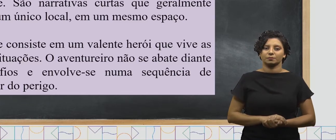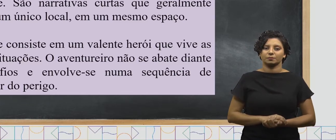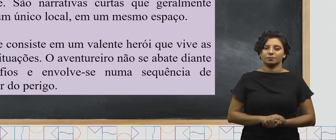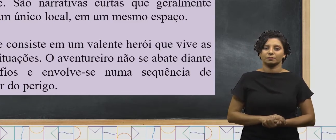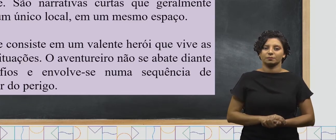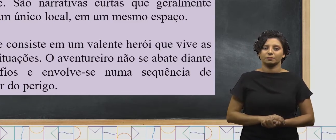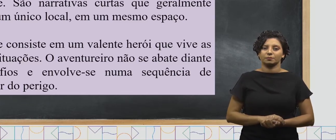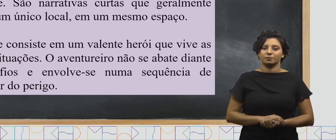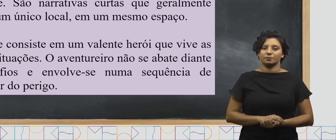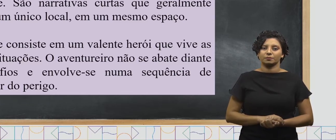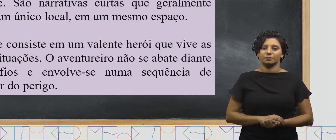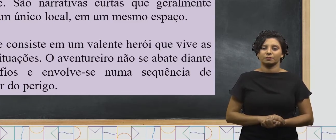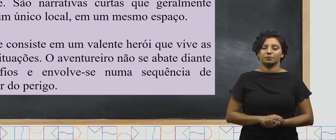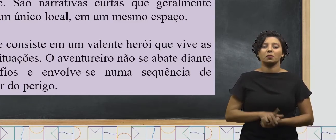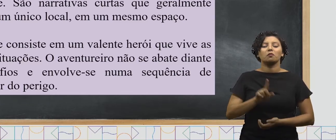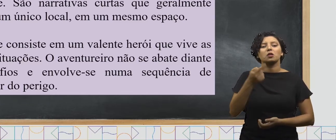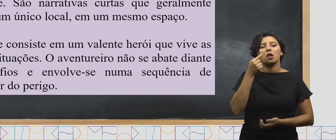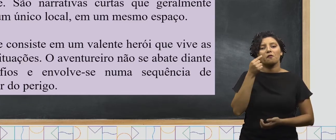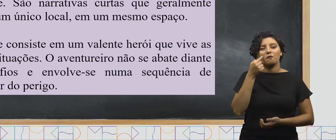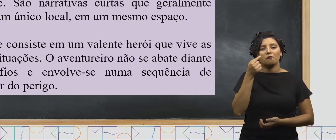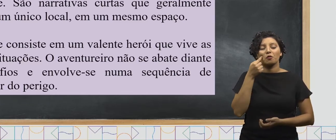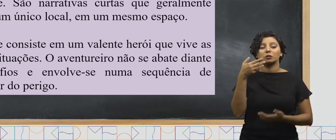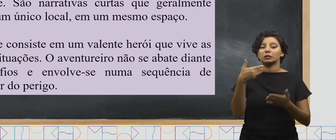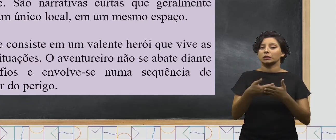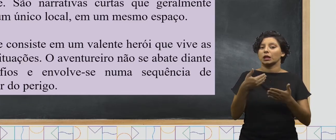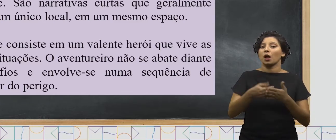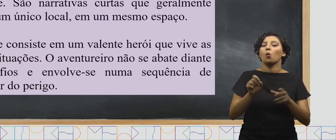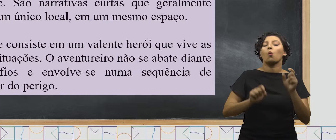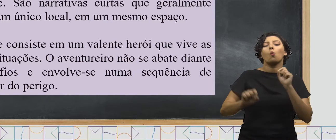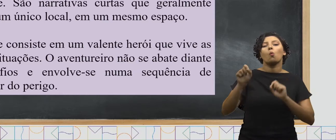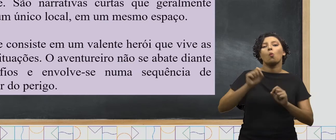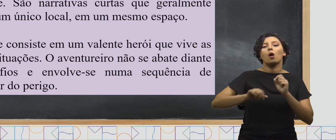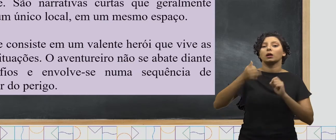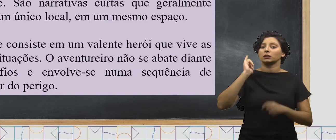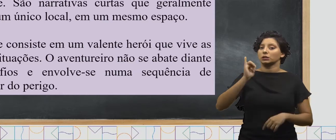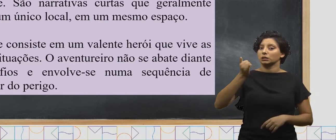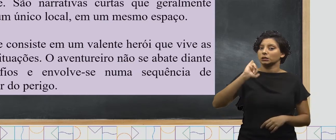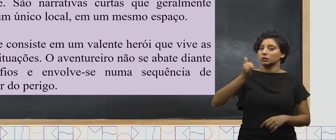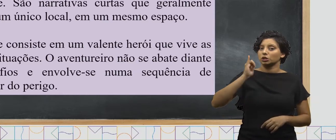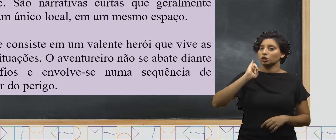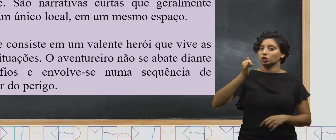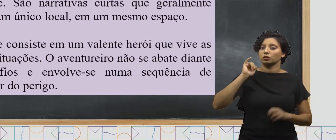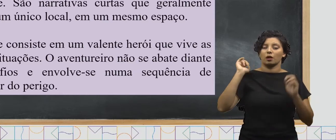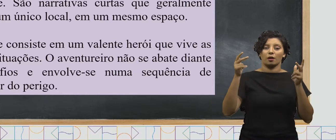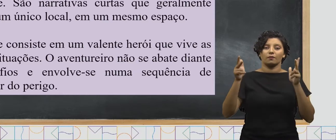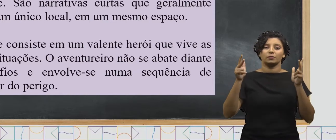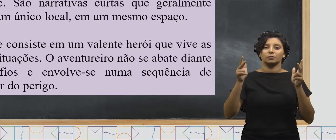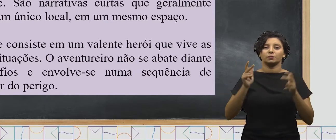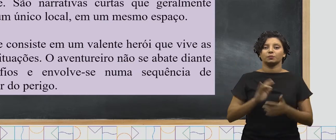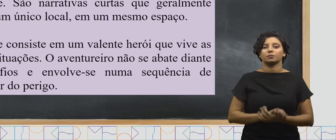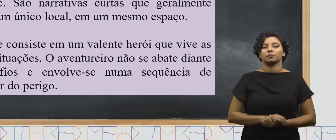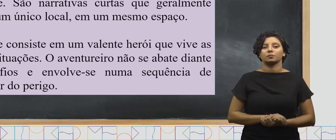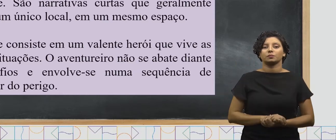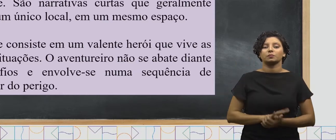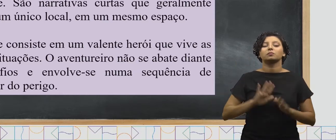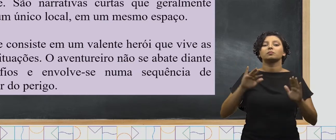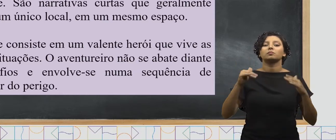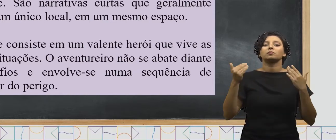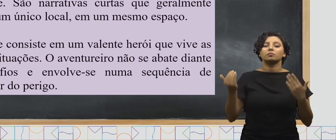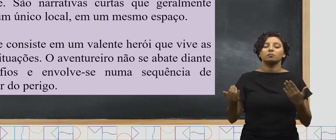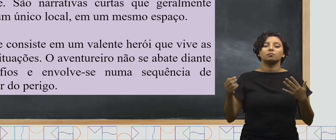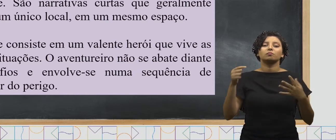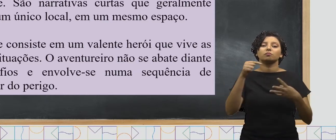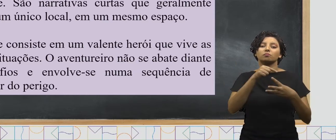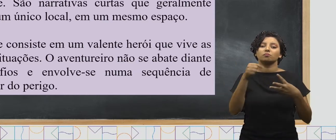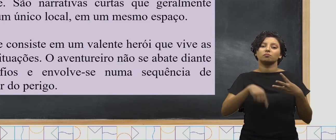do perigo. Você viu nesta aula o que é uma narrativa de aventura. Qual é